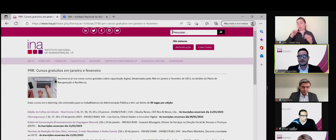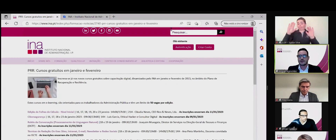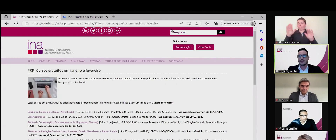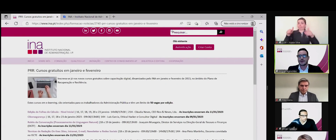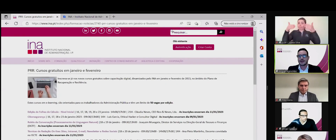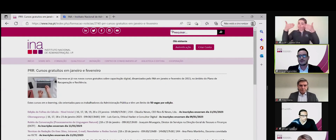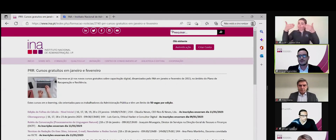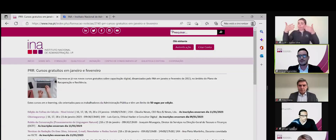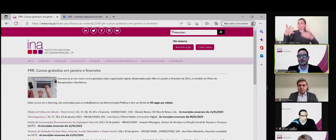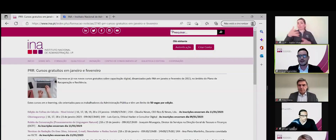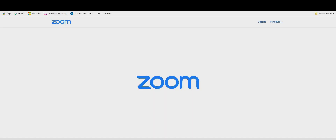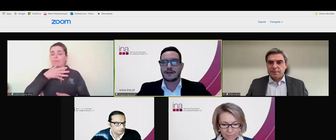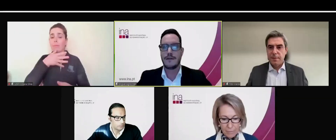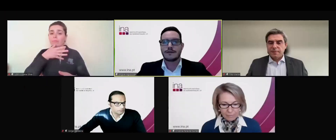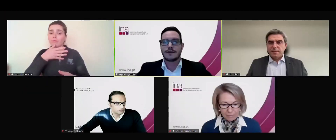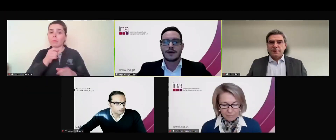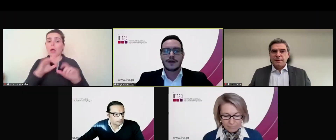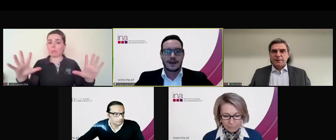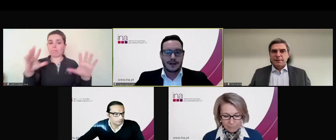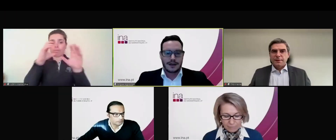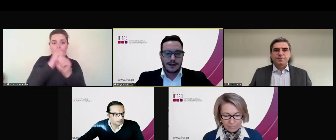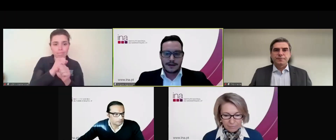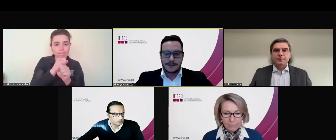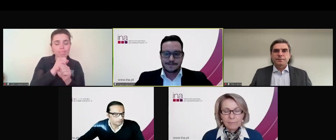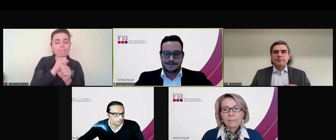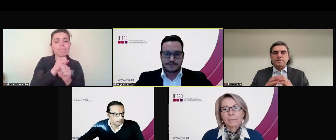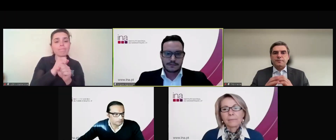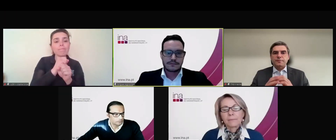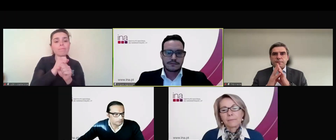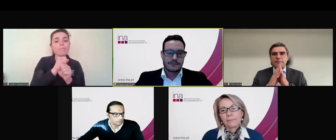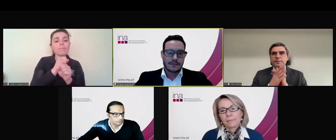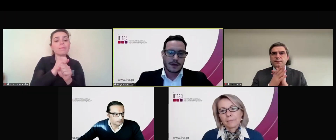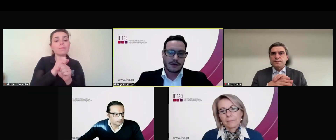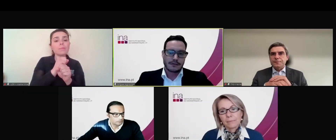introdução, vou interromper o compartilhamento,